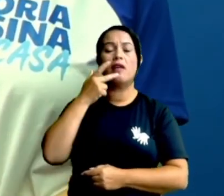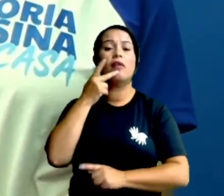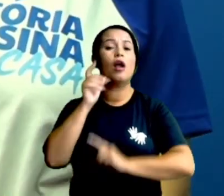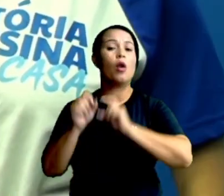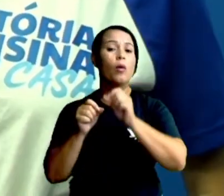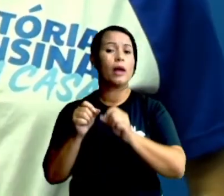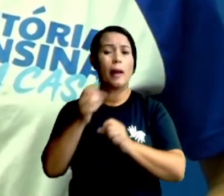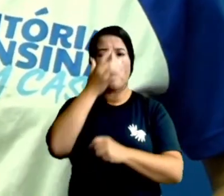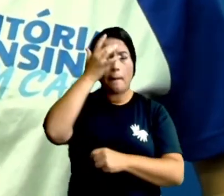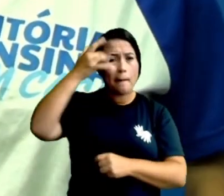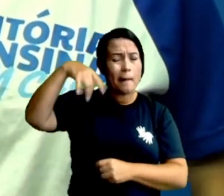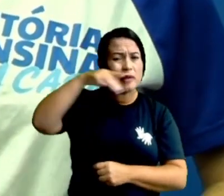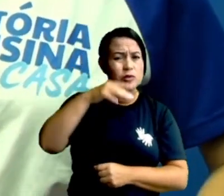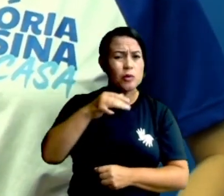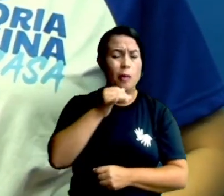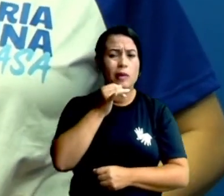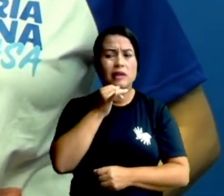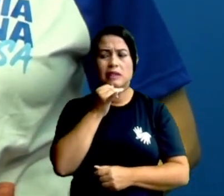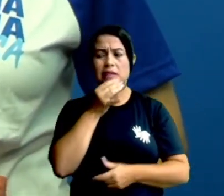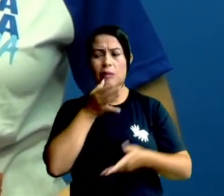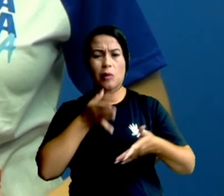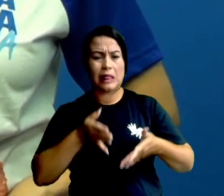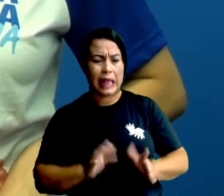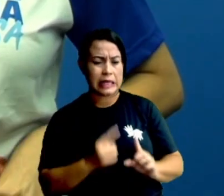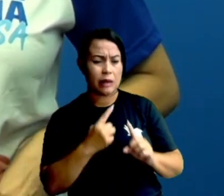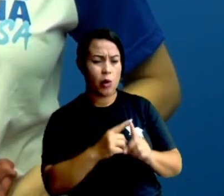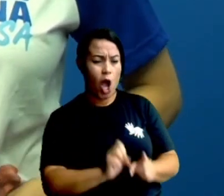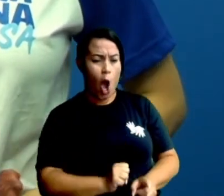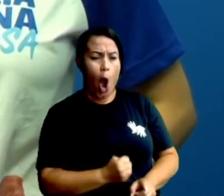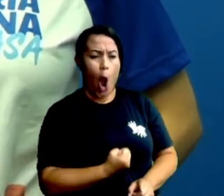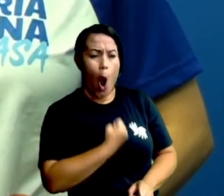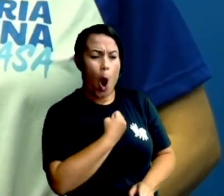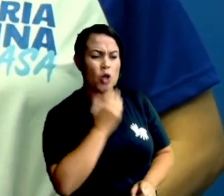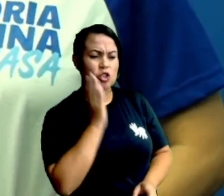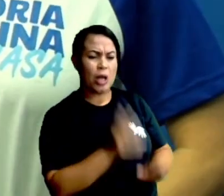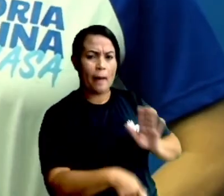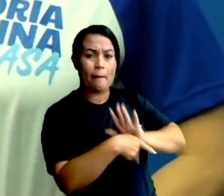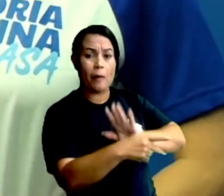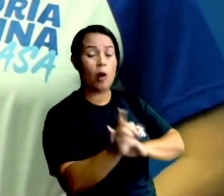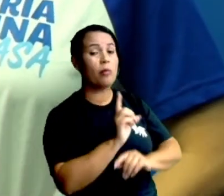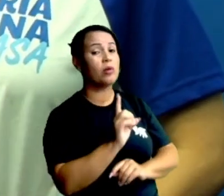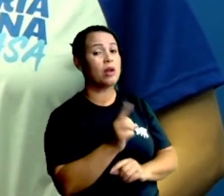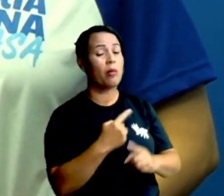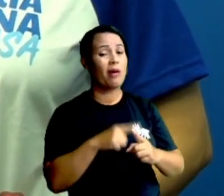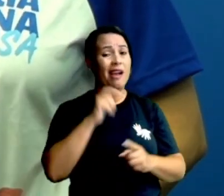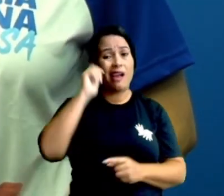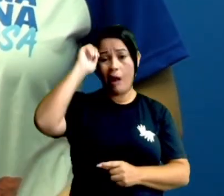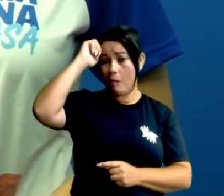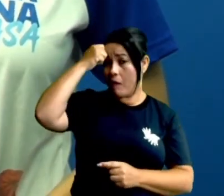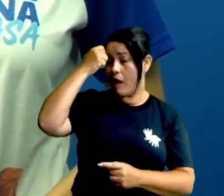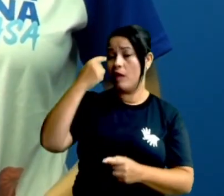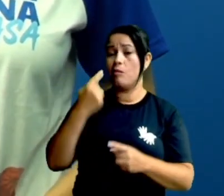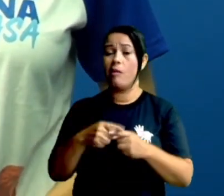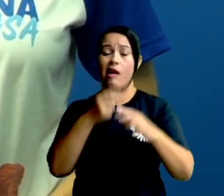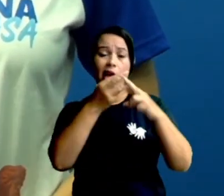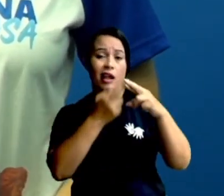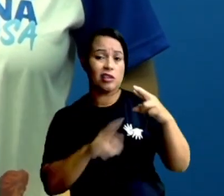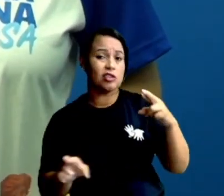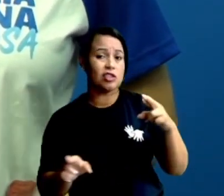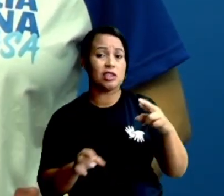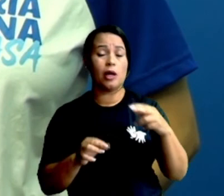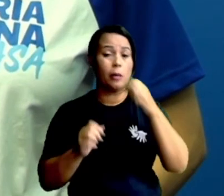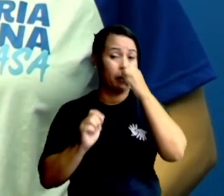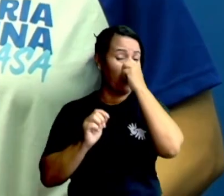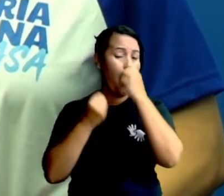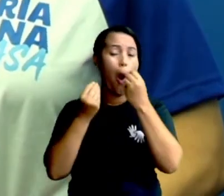ninguém nasce odiando outra pessoa pela cor da sua pele, por sua origem ou ainda por sua religião.